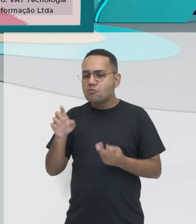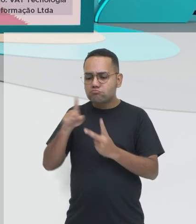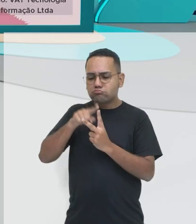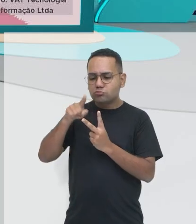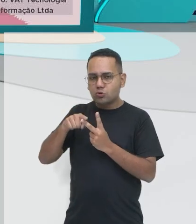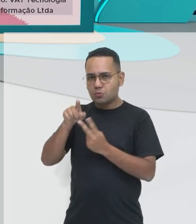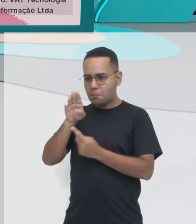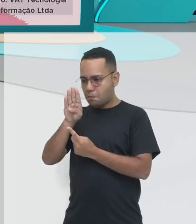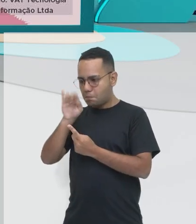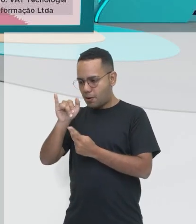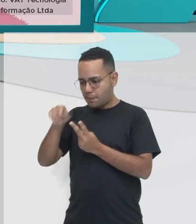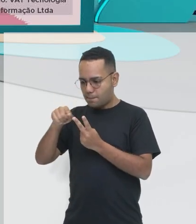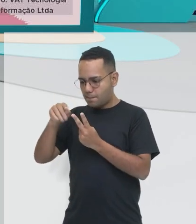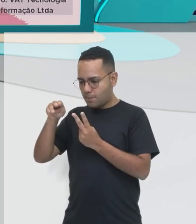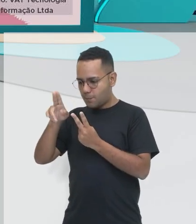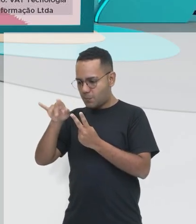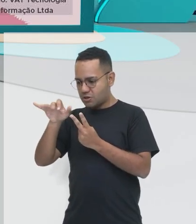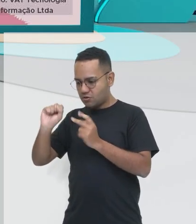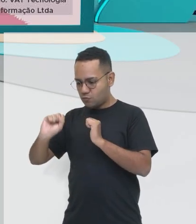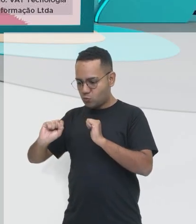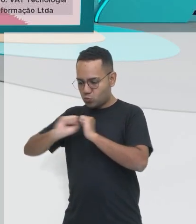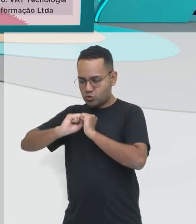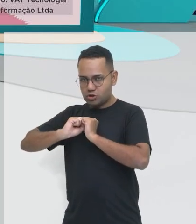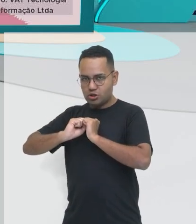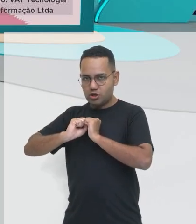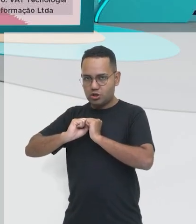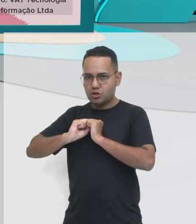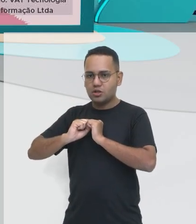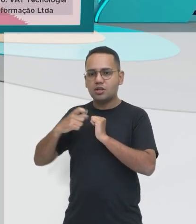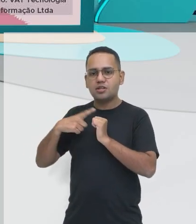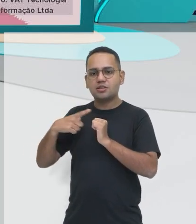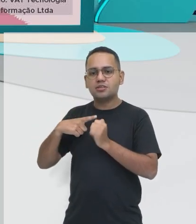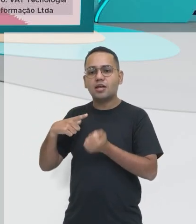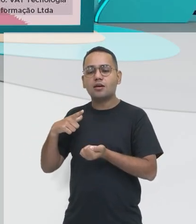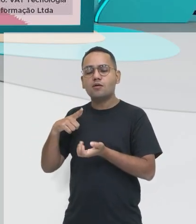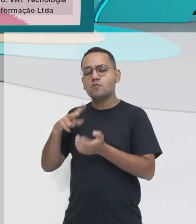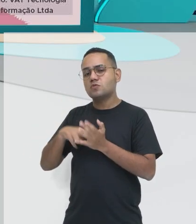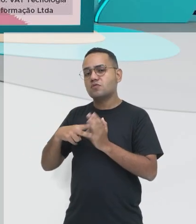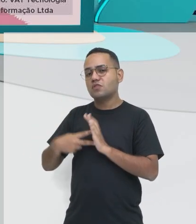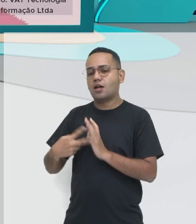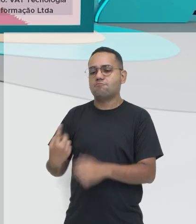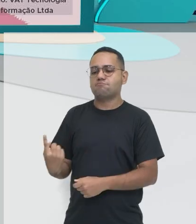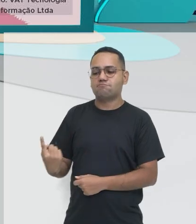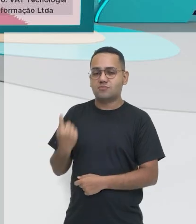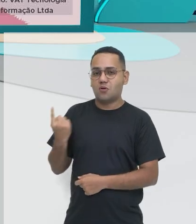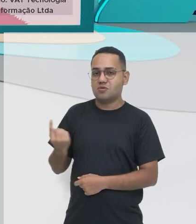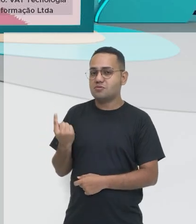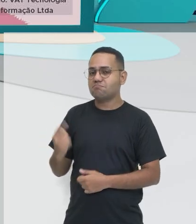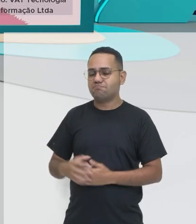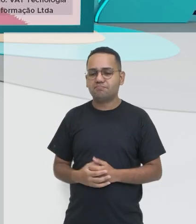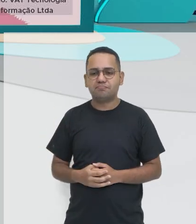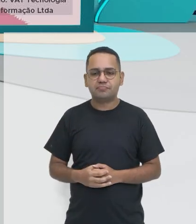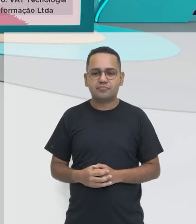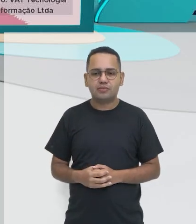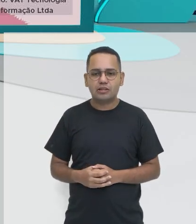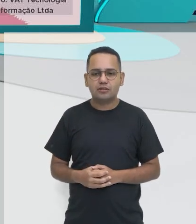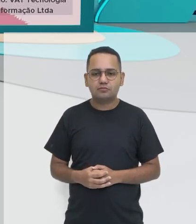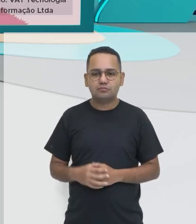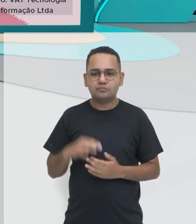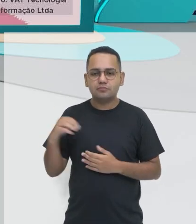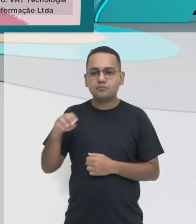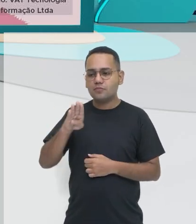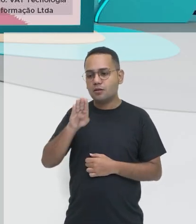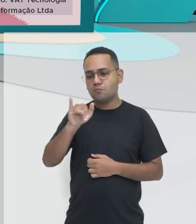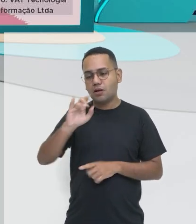no caso aqui a preposição by, eu vou transformar então esse significado para sozinho, certo? Então, by mais